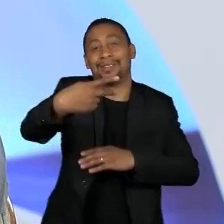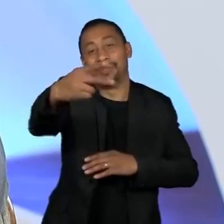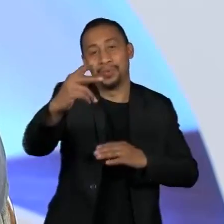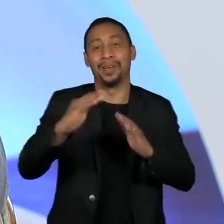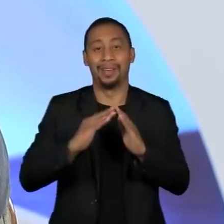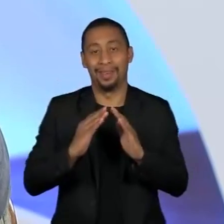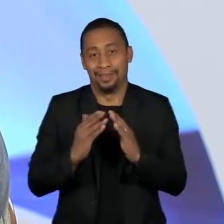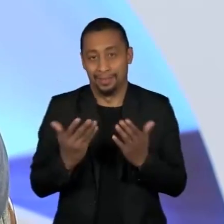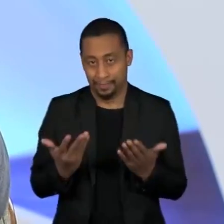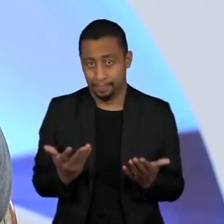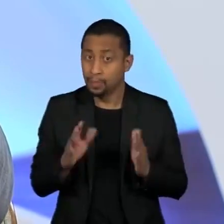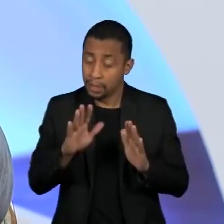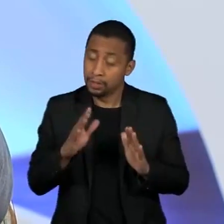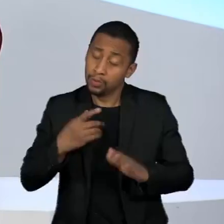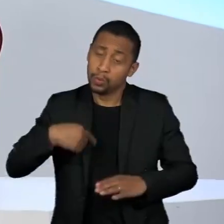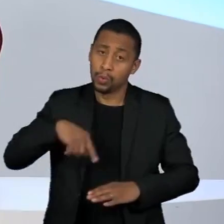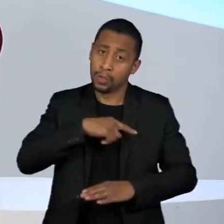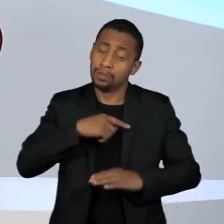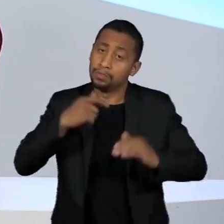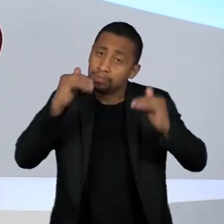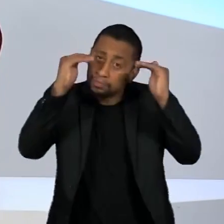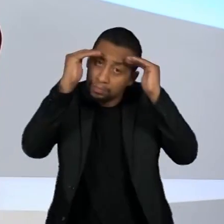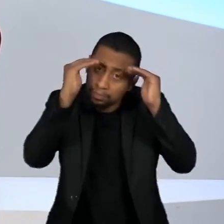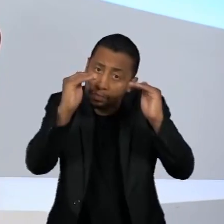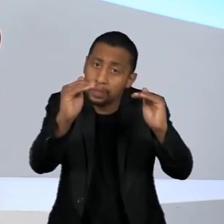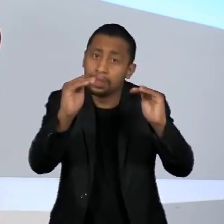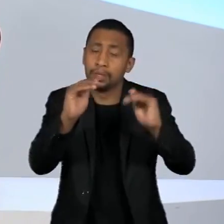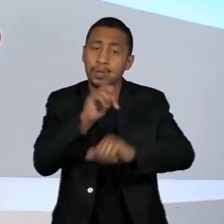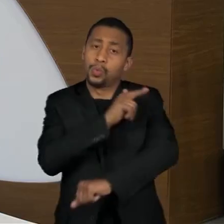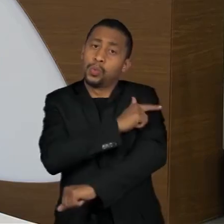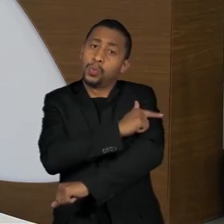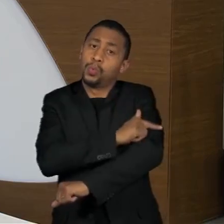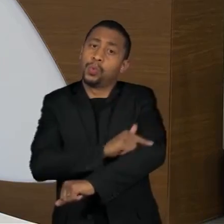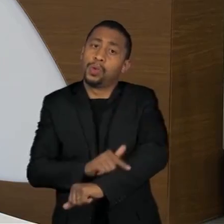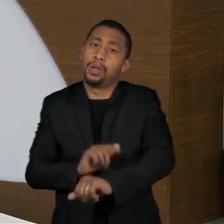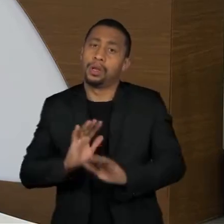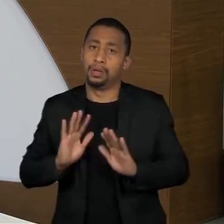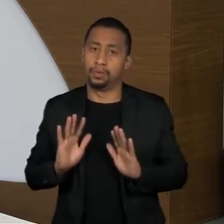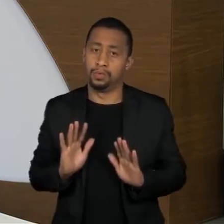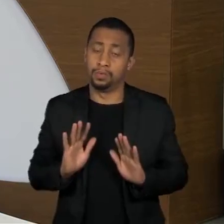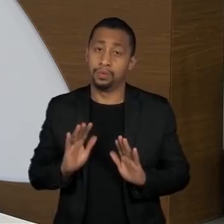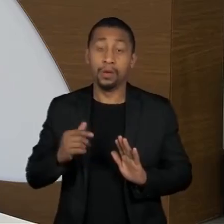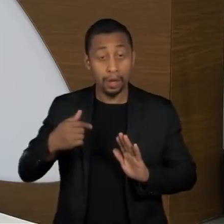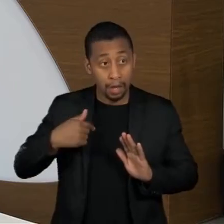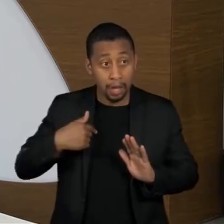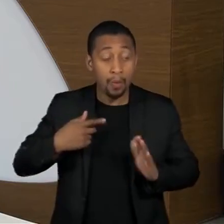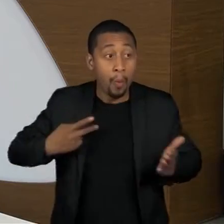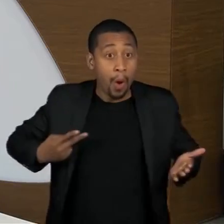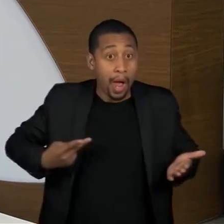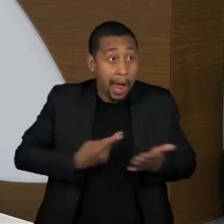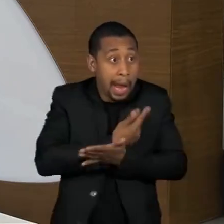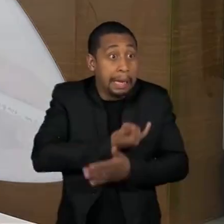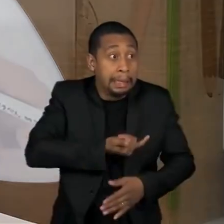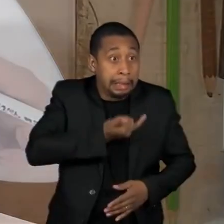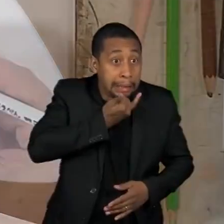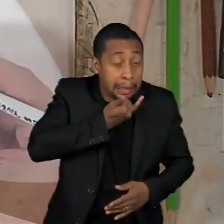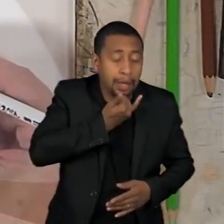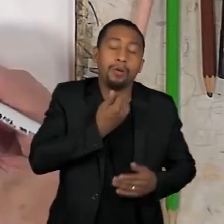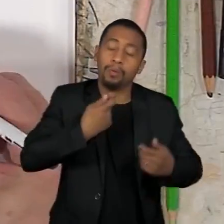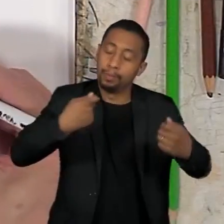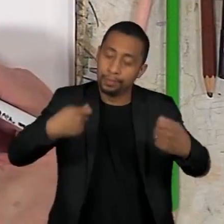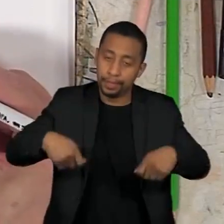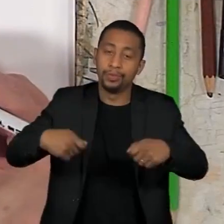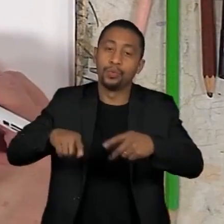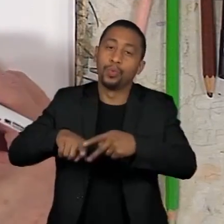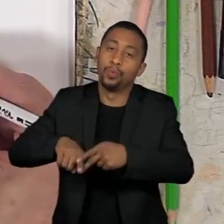nós saber o quão educado nós somos Cabe a mim corrigir isso no meu programa Então o que